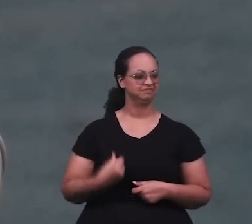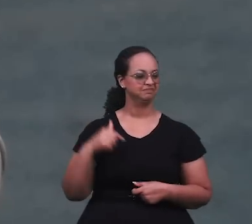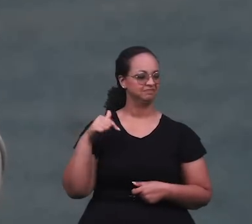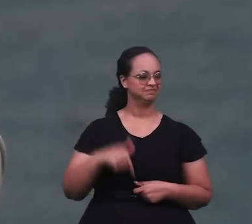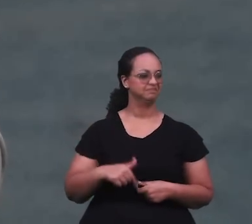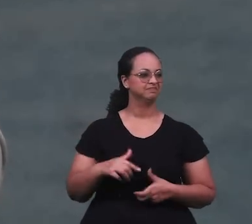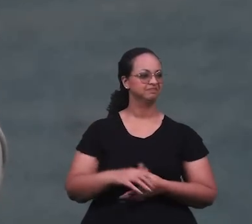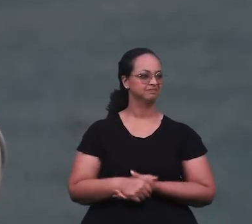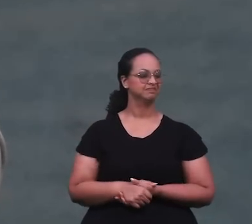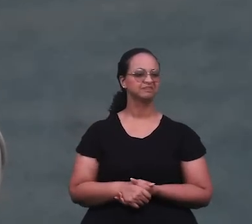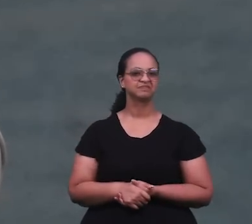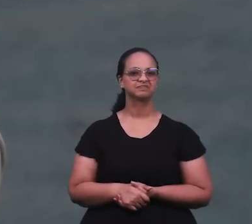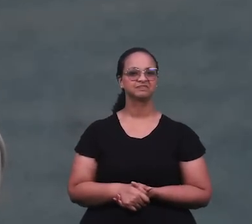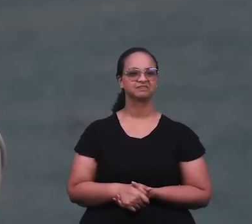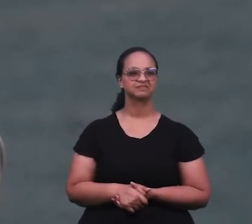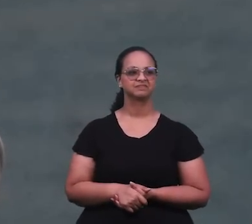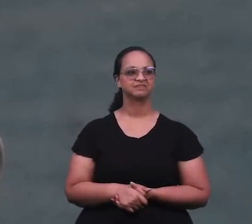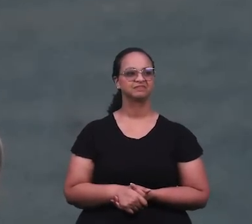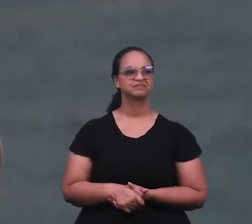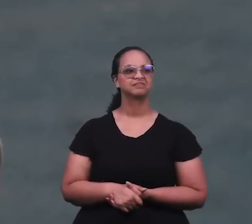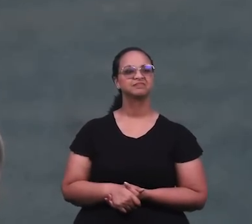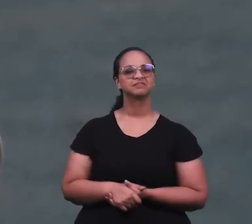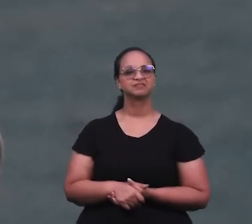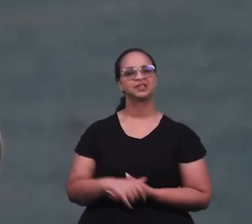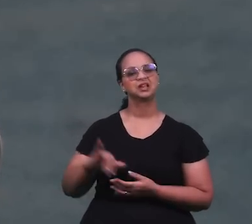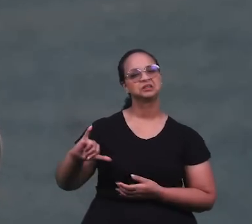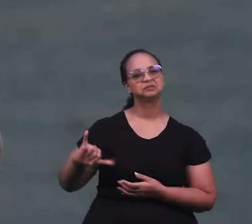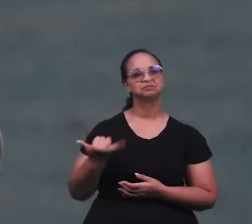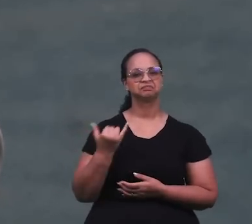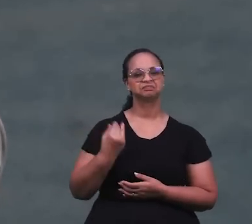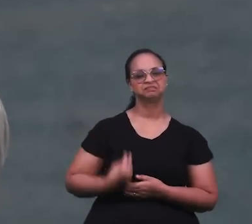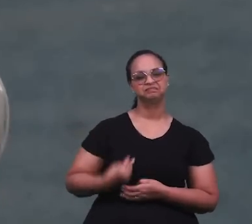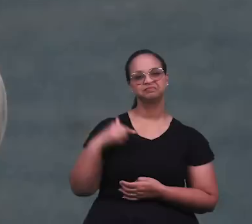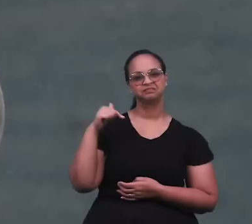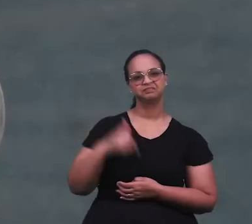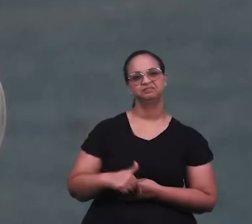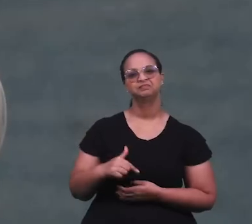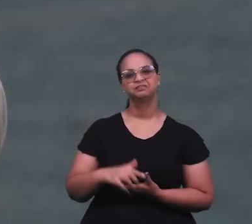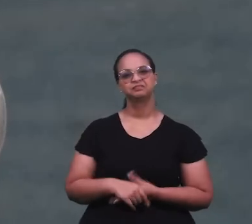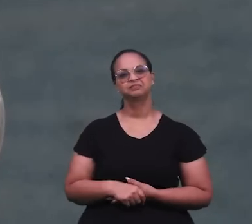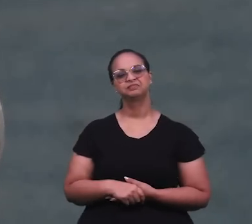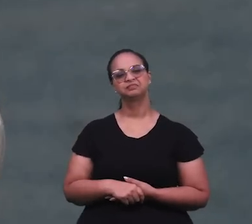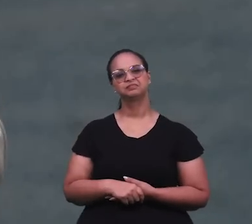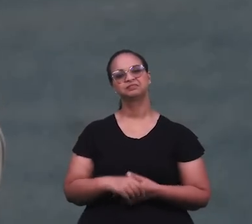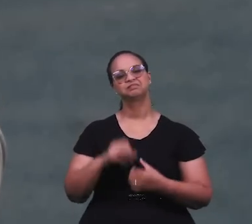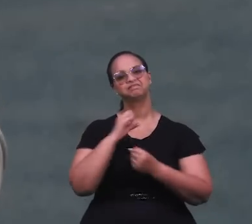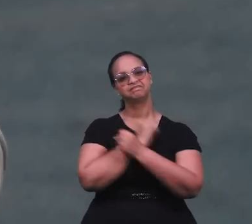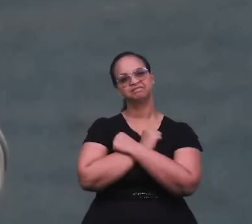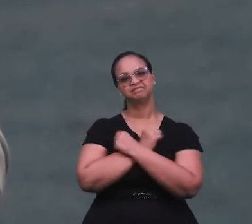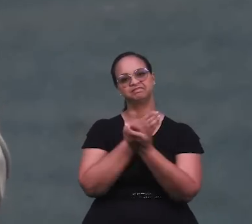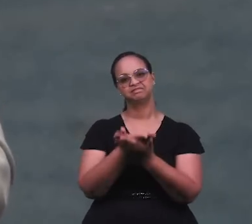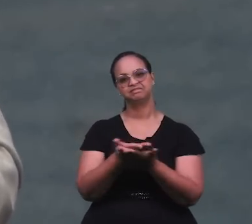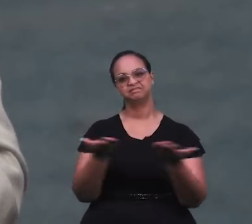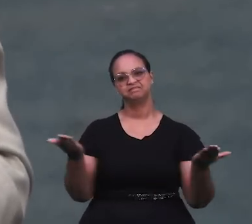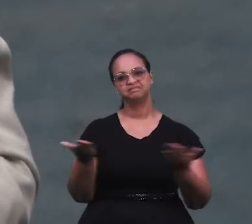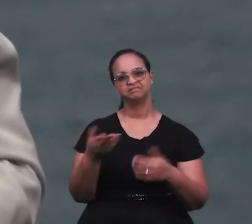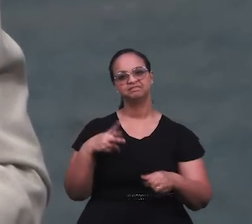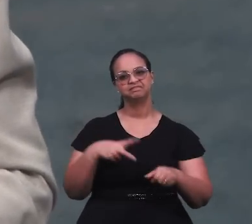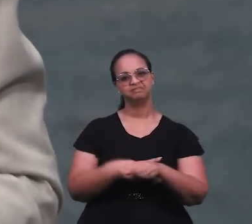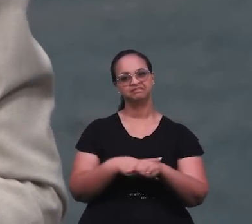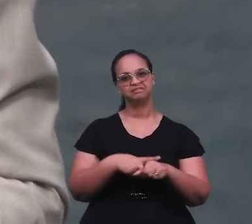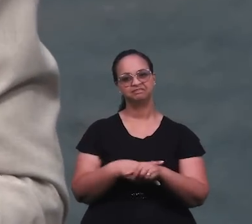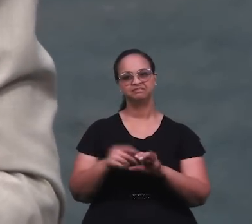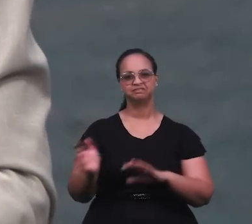do campo, e você tem a oportunidade de assistir na programação da TV Manaim. Um abraço, pastor João da Mata, um abraço aos irmãos aí em